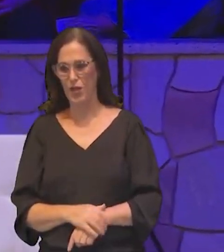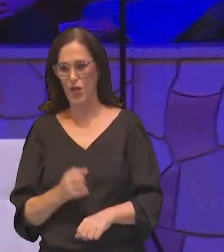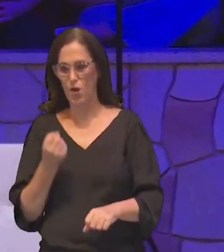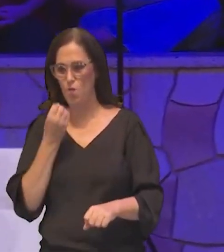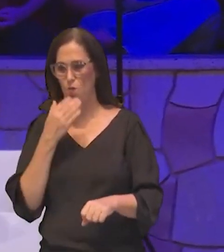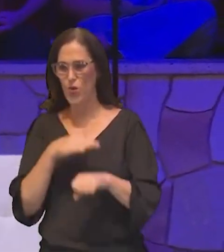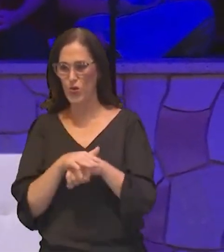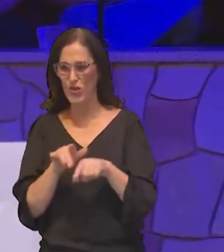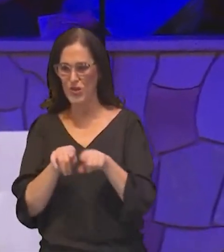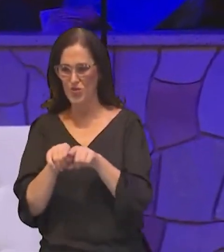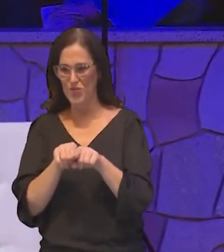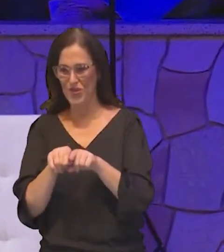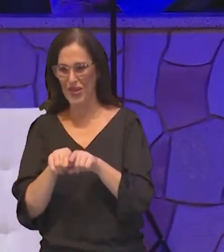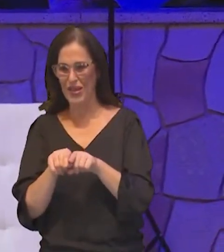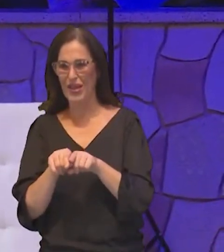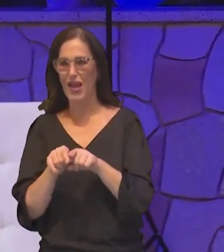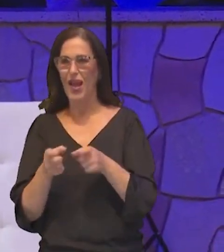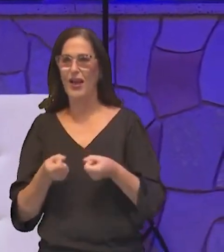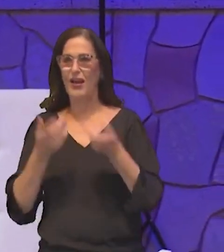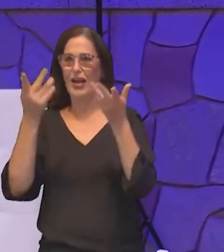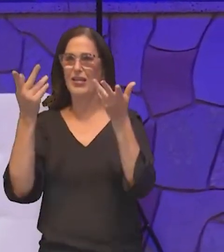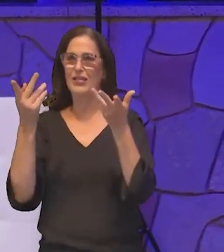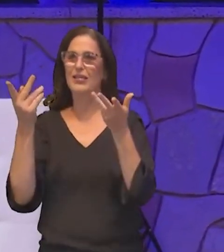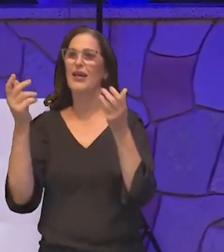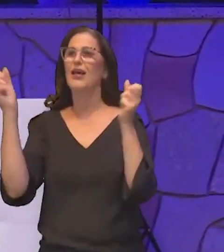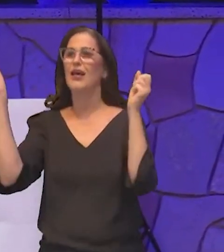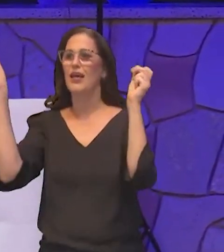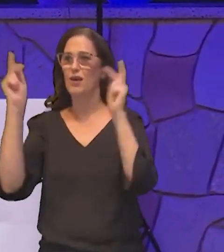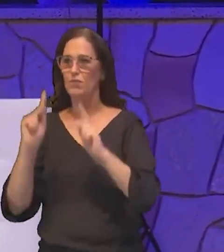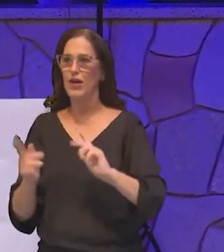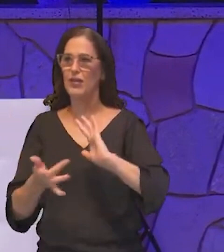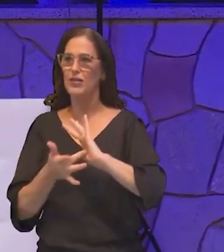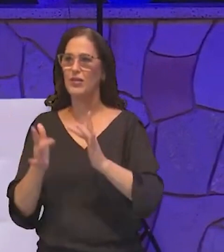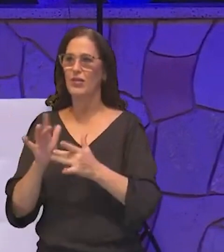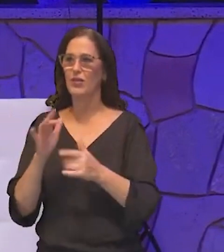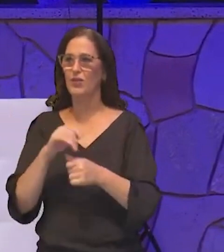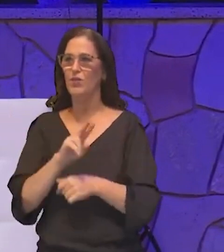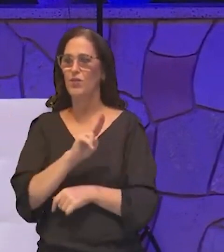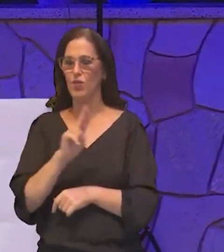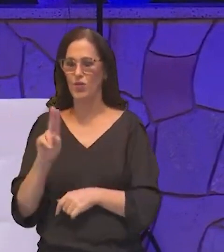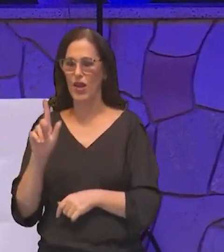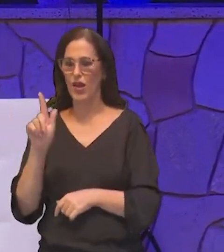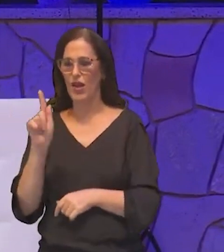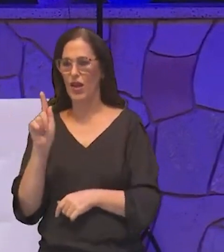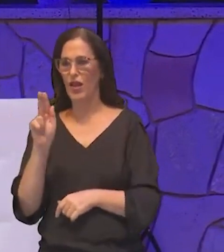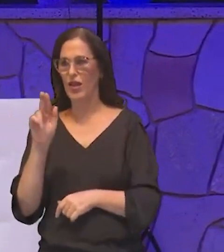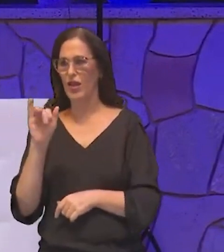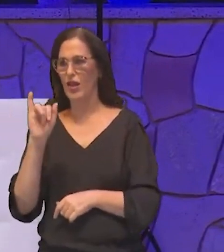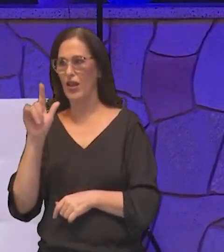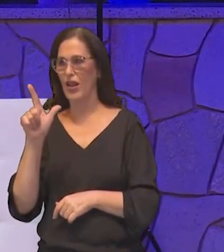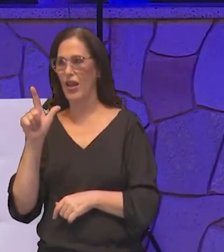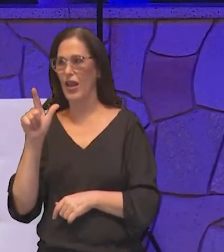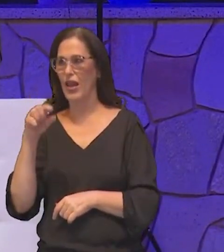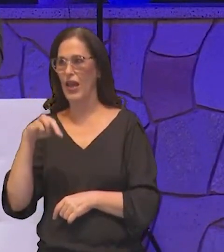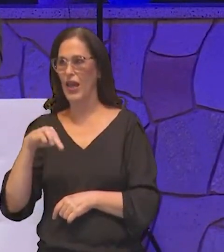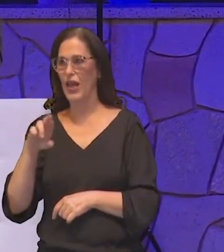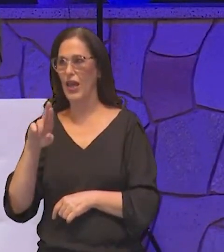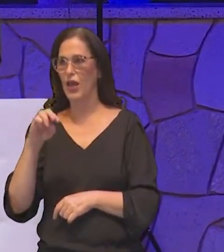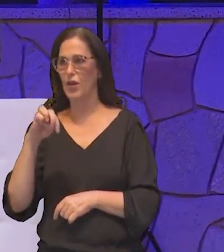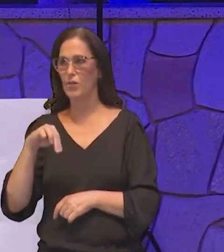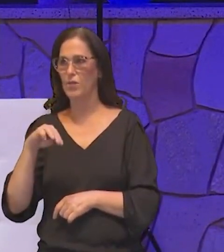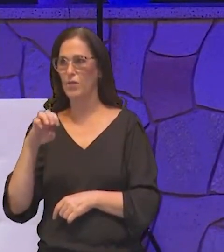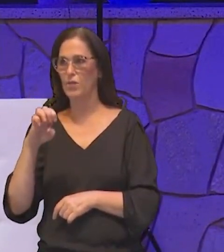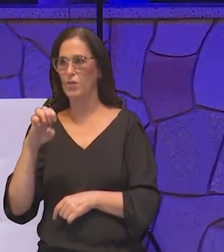Boa noite, irmãos, graça e paz, Senhor Jesus. Meu nome é Guilherme, sou seminarista dessa igreja,